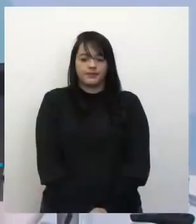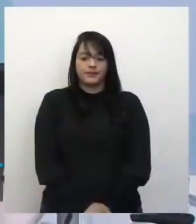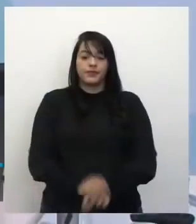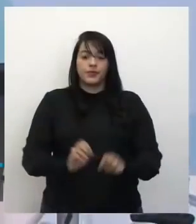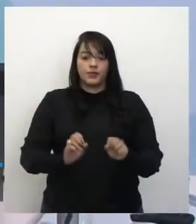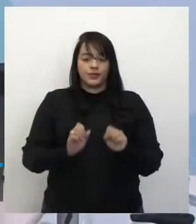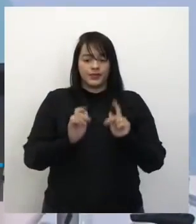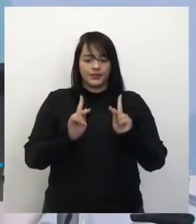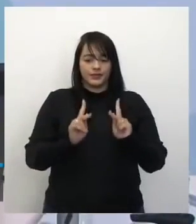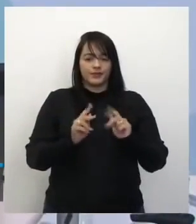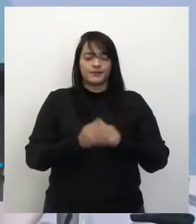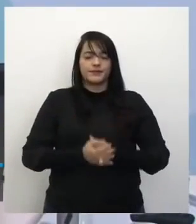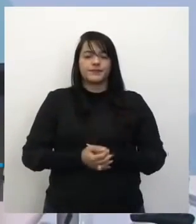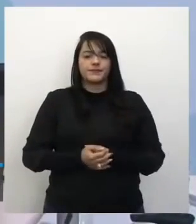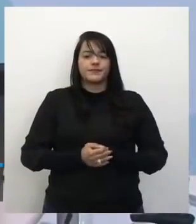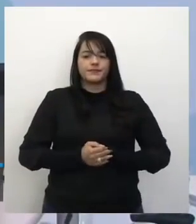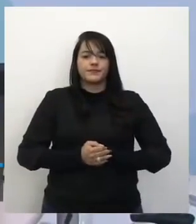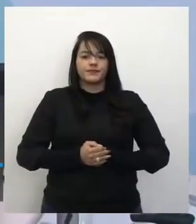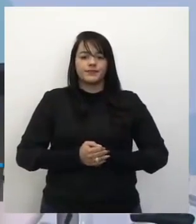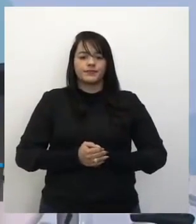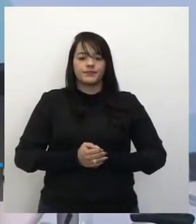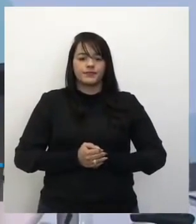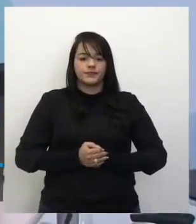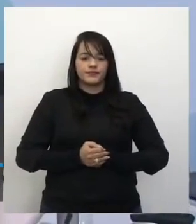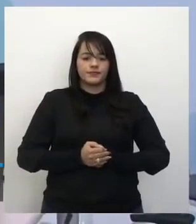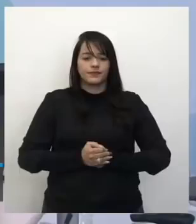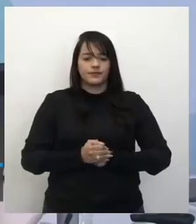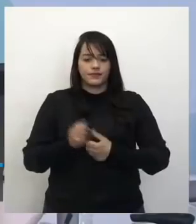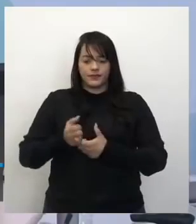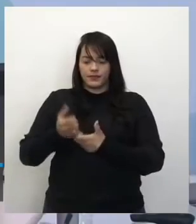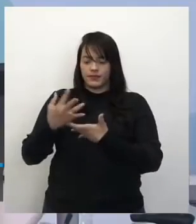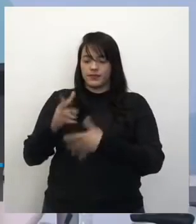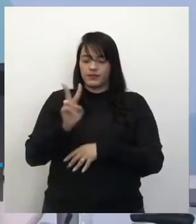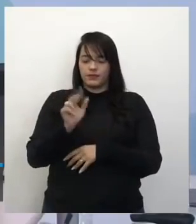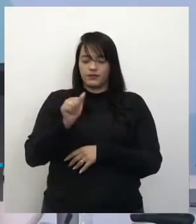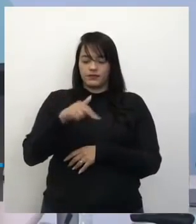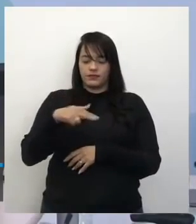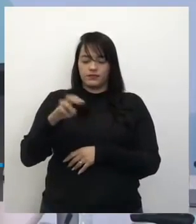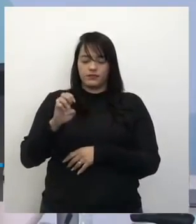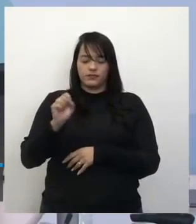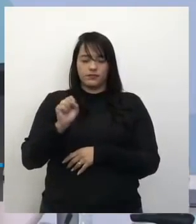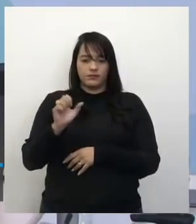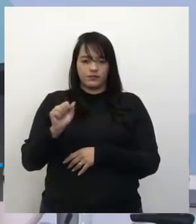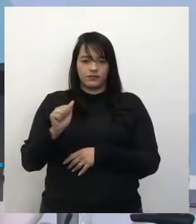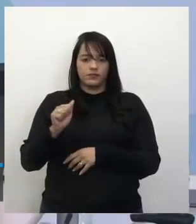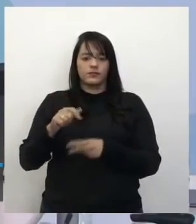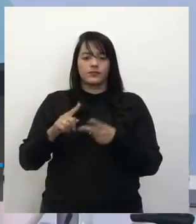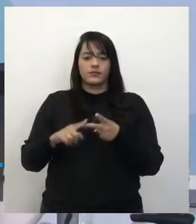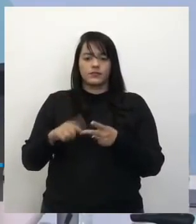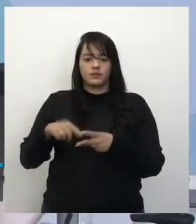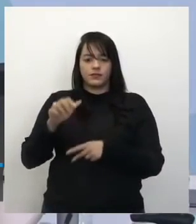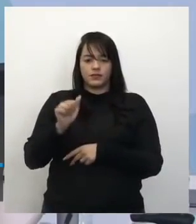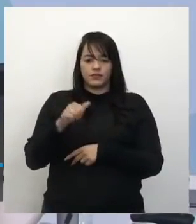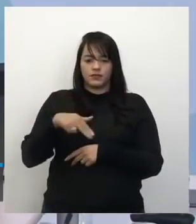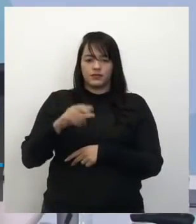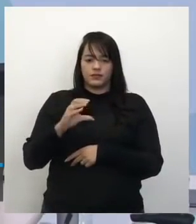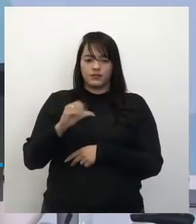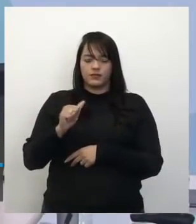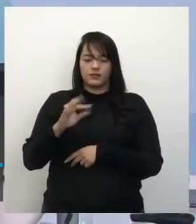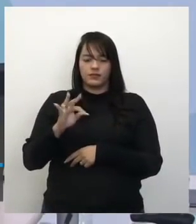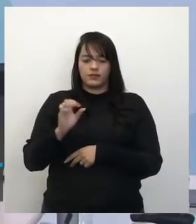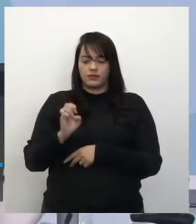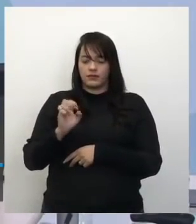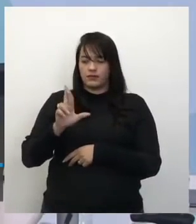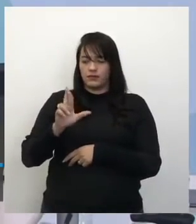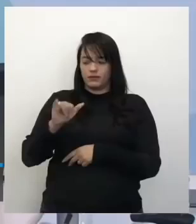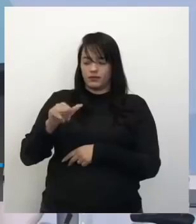Okay, we are back and we have an answer from Ana Catarina. Como os adjetivos, ela mandou aqui pra gente.